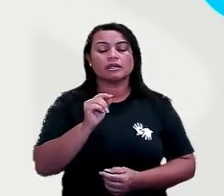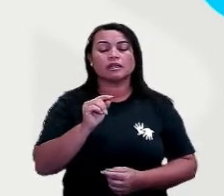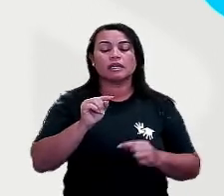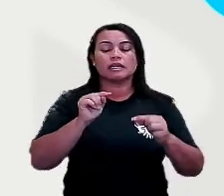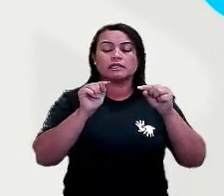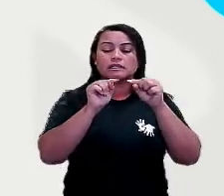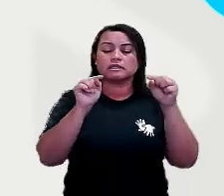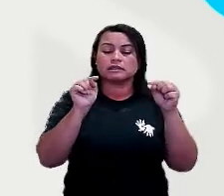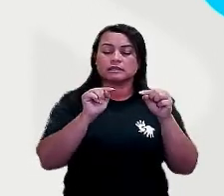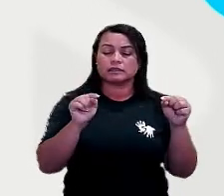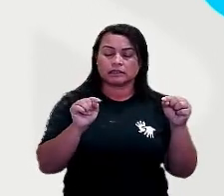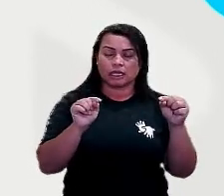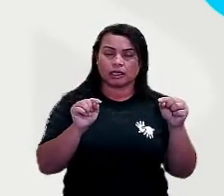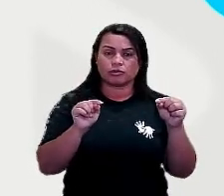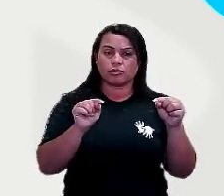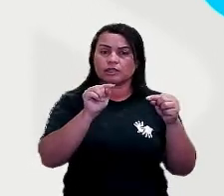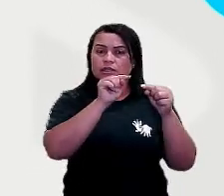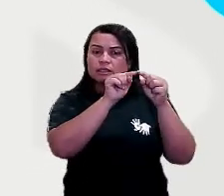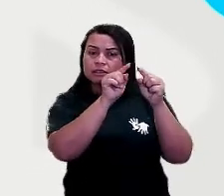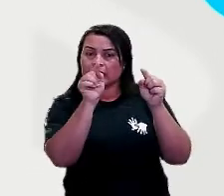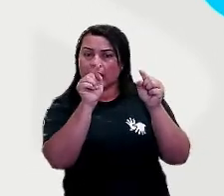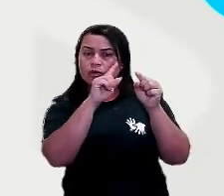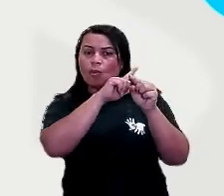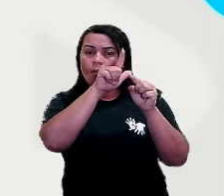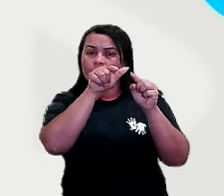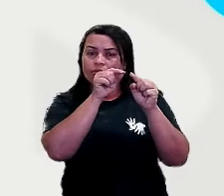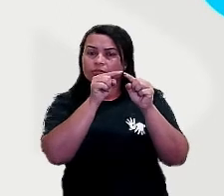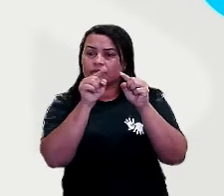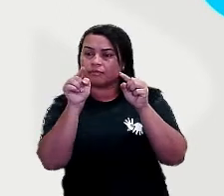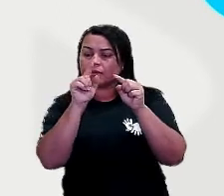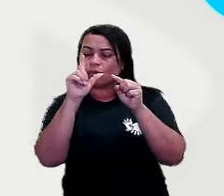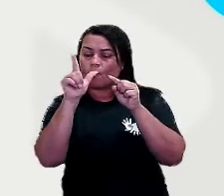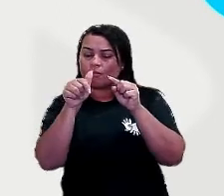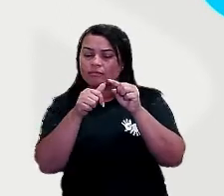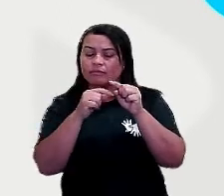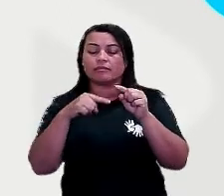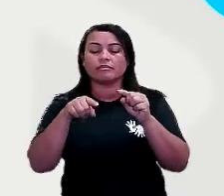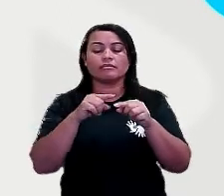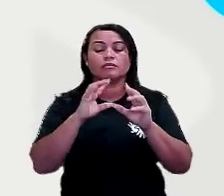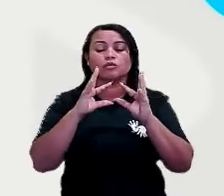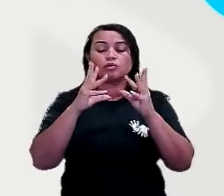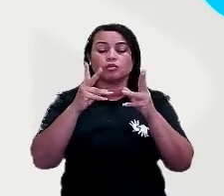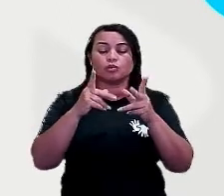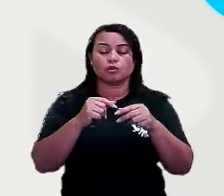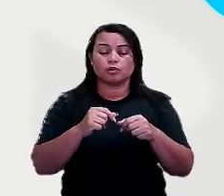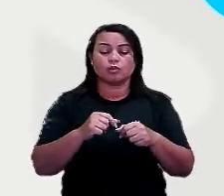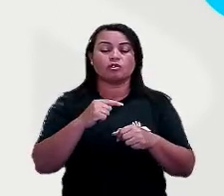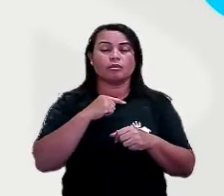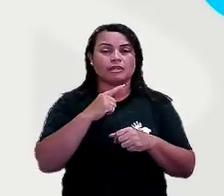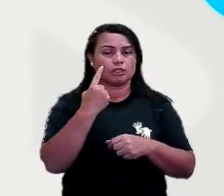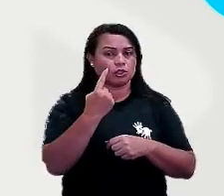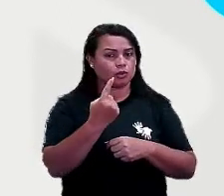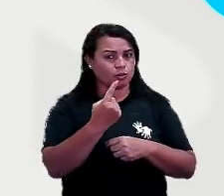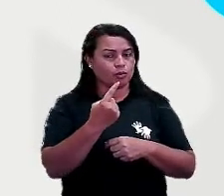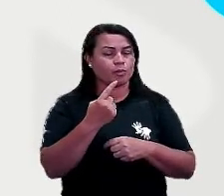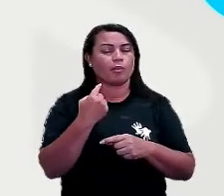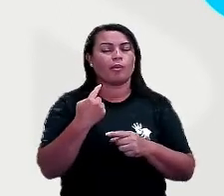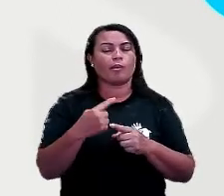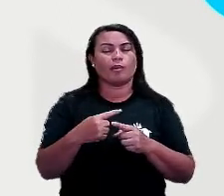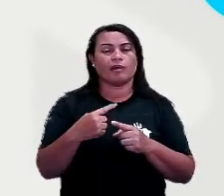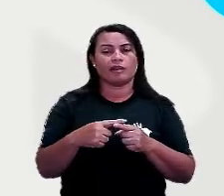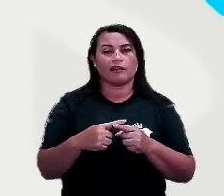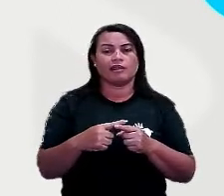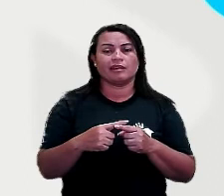gente chama de lacunas, são esses tracinhos que estão faltando aí palavras. Todos esses tracinhos vão precisar do uso dos